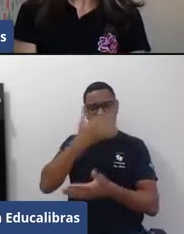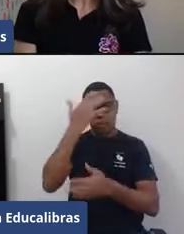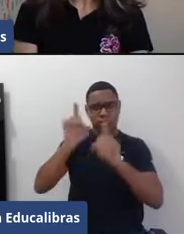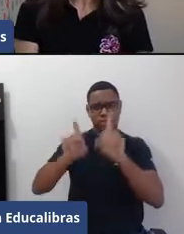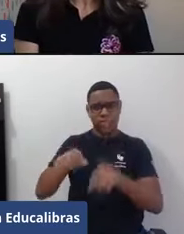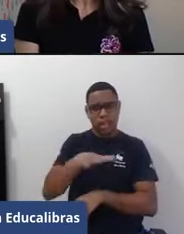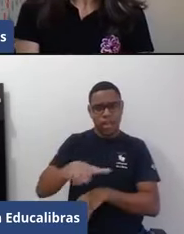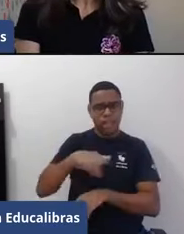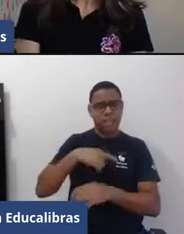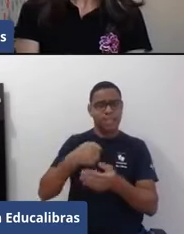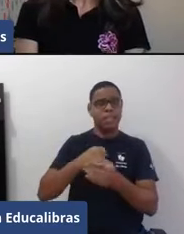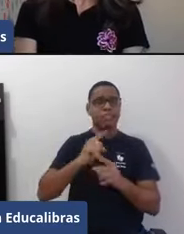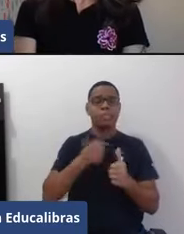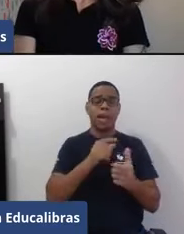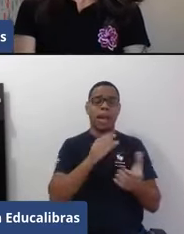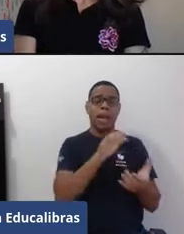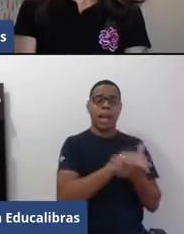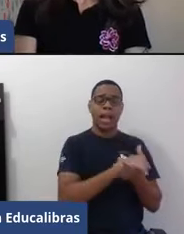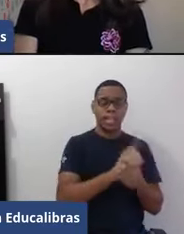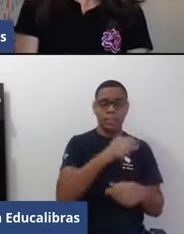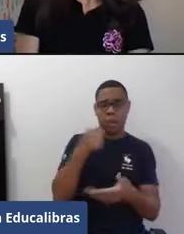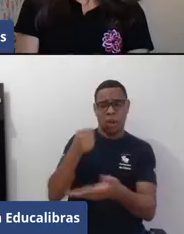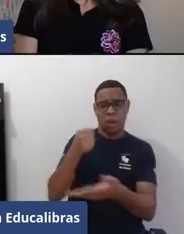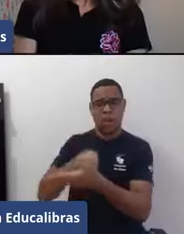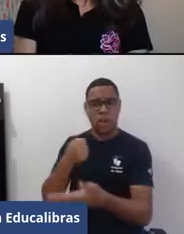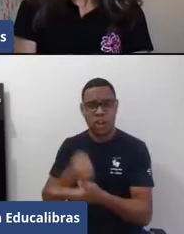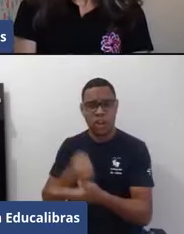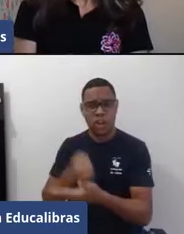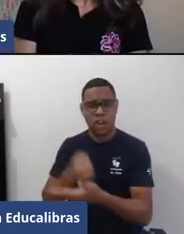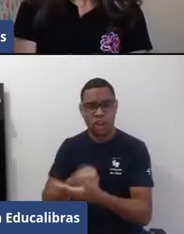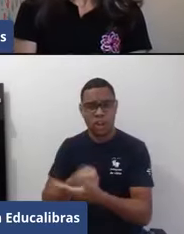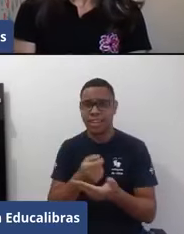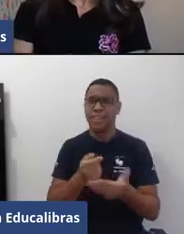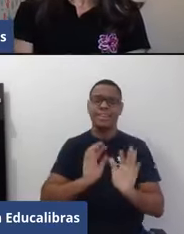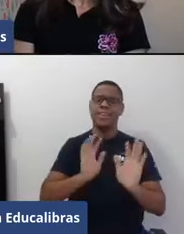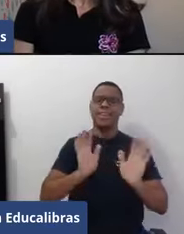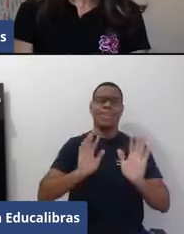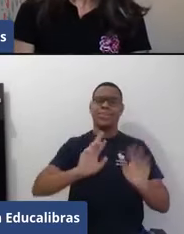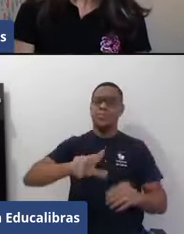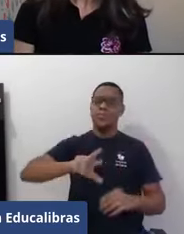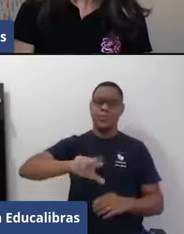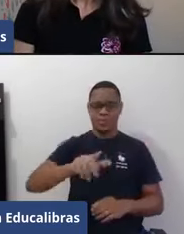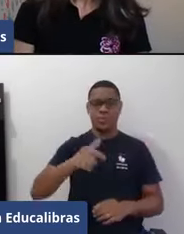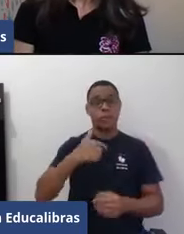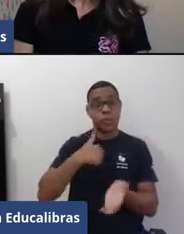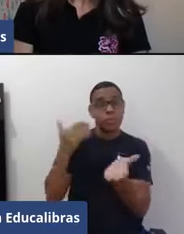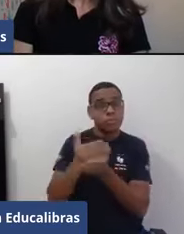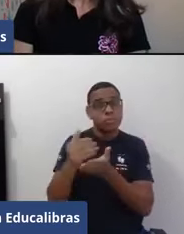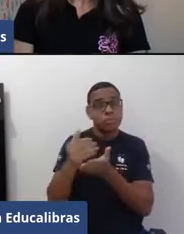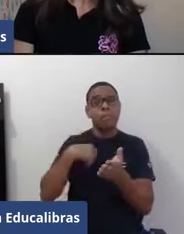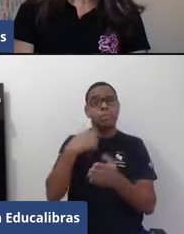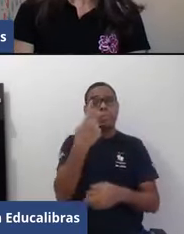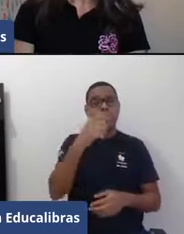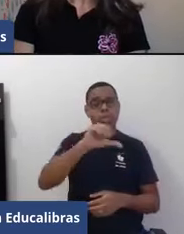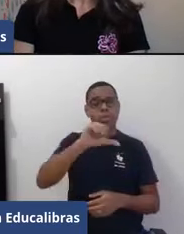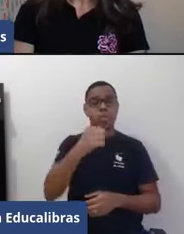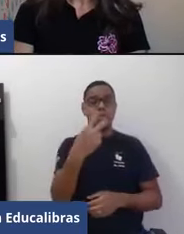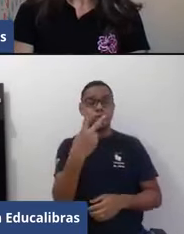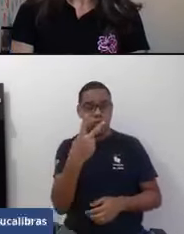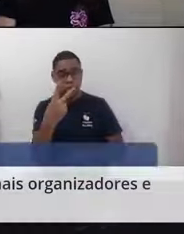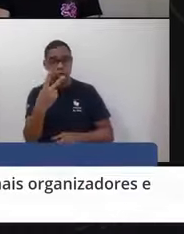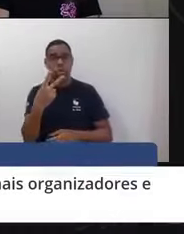deficiência depois que eu casei com a Adelino. E o que não é verdade. Eu realmente comecei lá em 92, trabalhando com atletas de